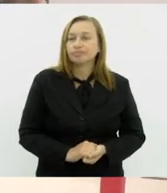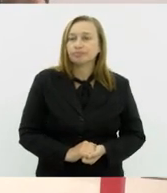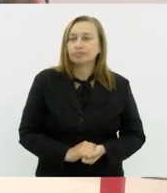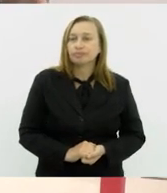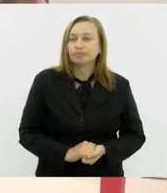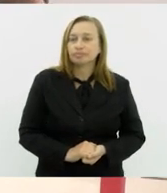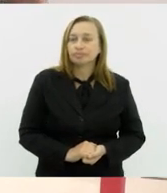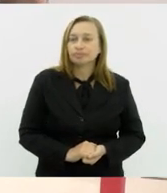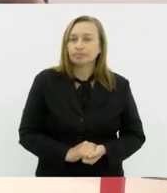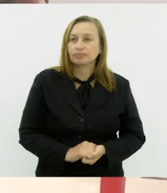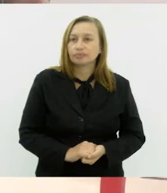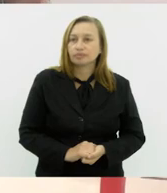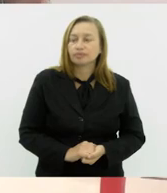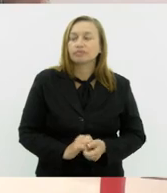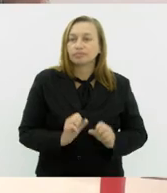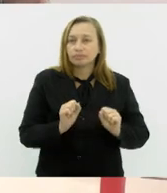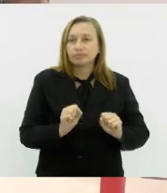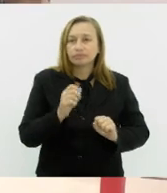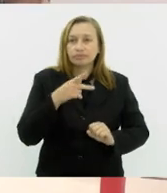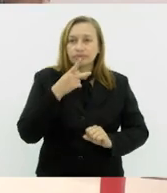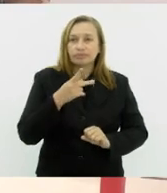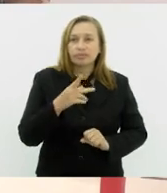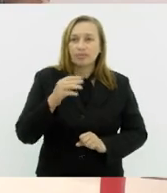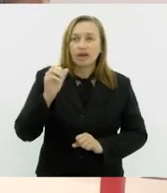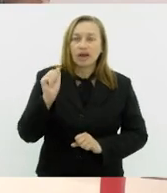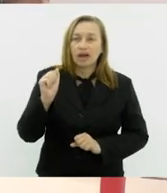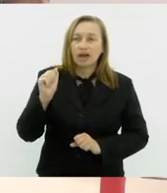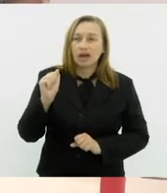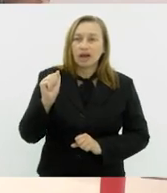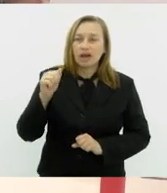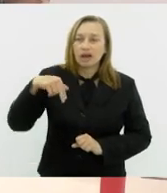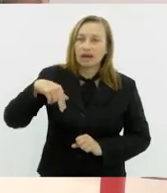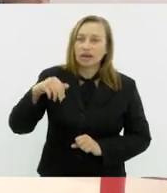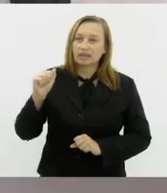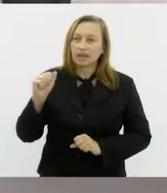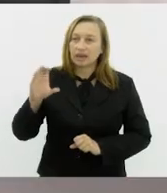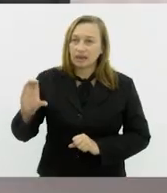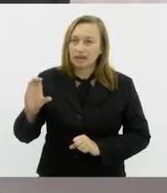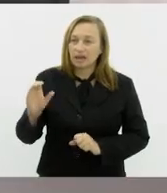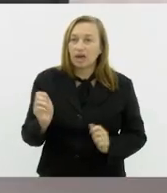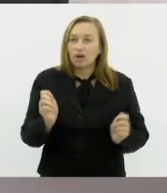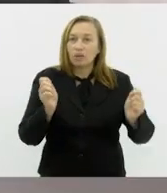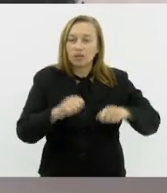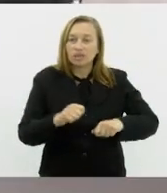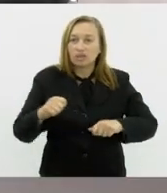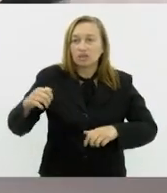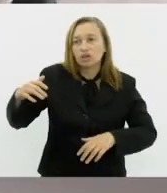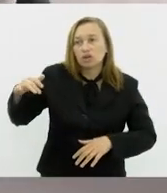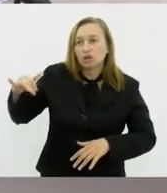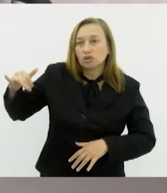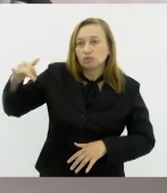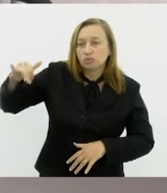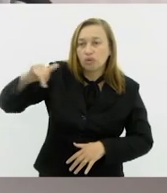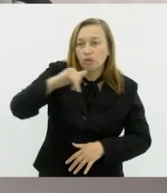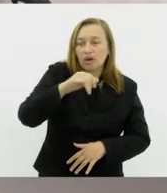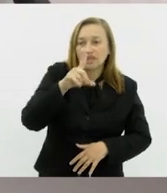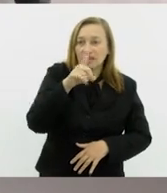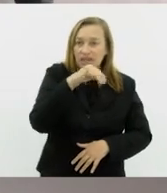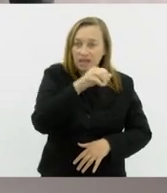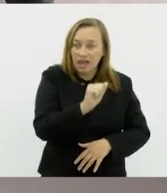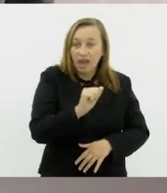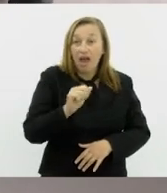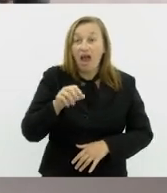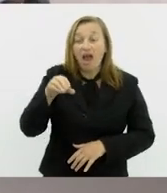Deputado. Só um instante. Pode. Gente, a ANAC está certa, tá bom? Assim, a competência do voo é com DCEA, tá bem? A